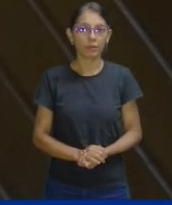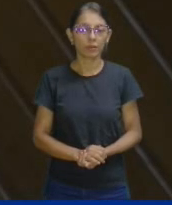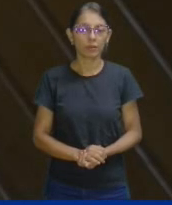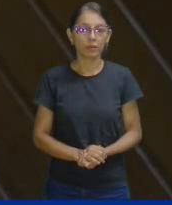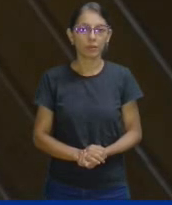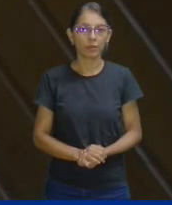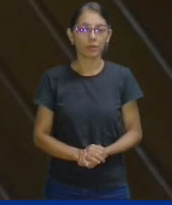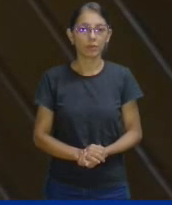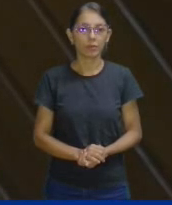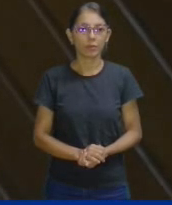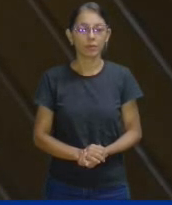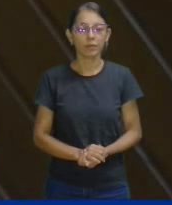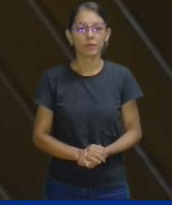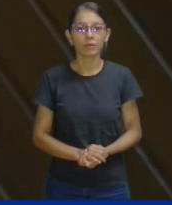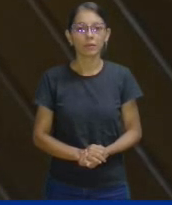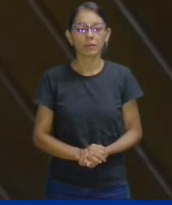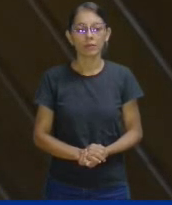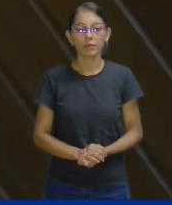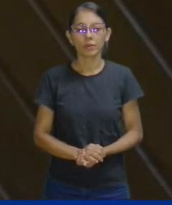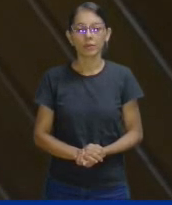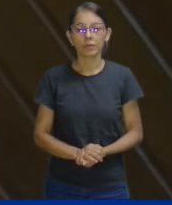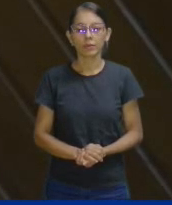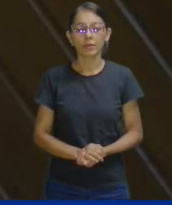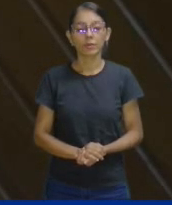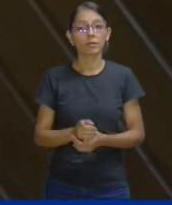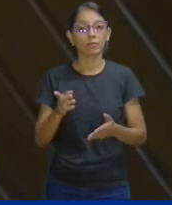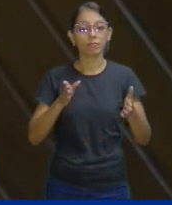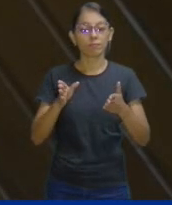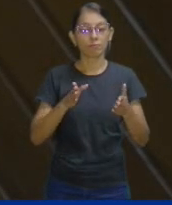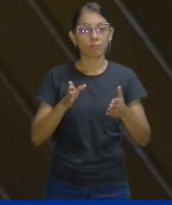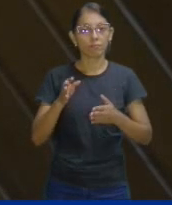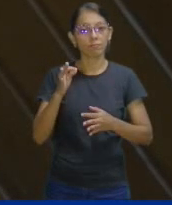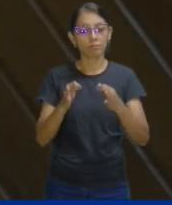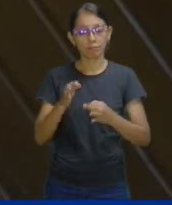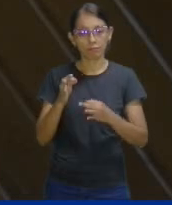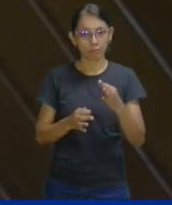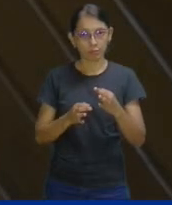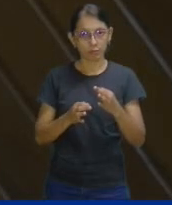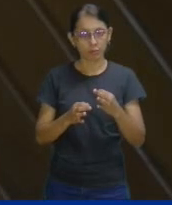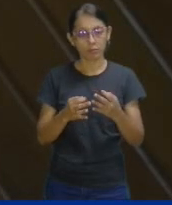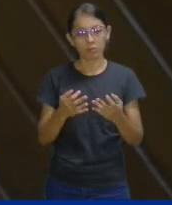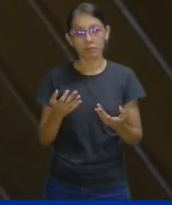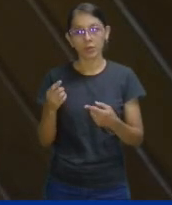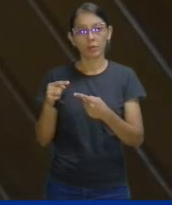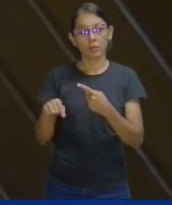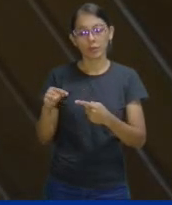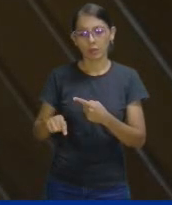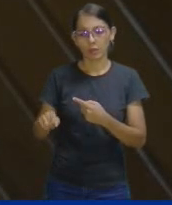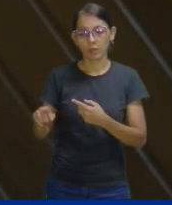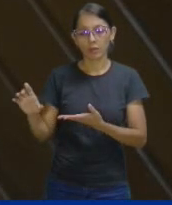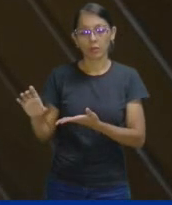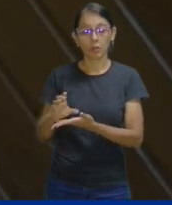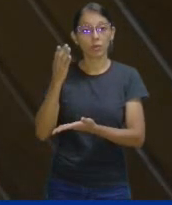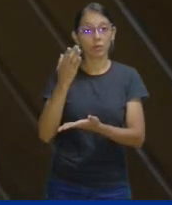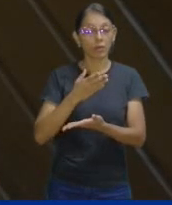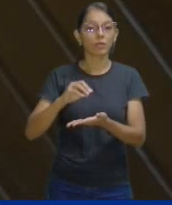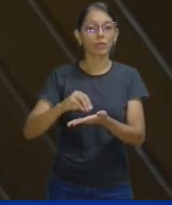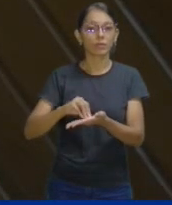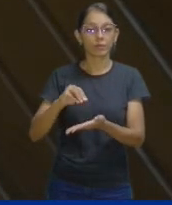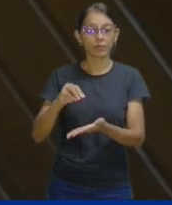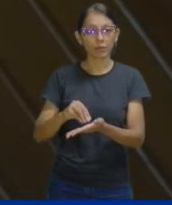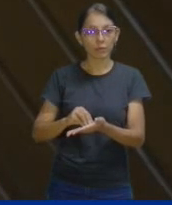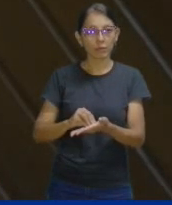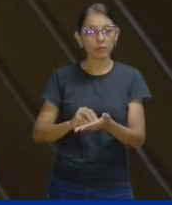Artigo 59. Transitada e julgada a decisão que julgar as contas como não prestadas, os órgãos partidários podem